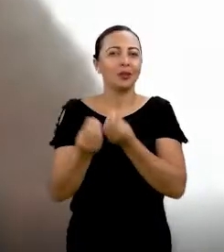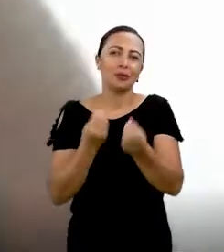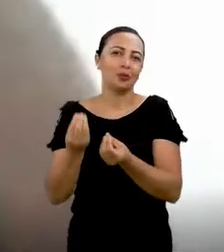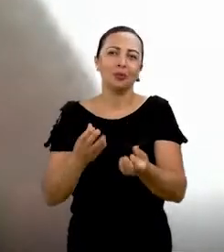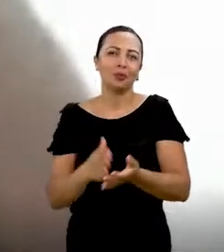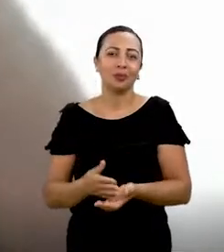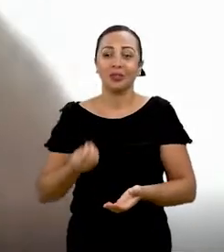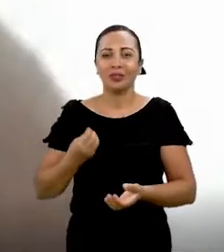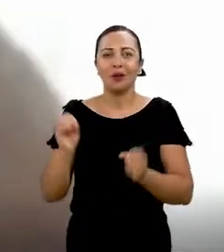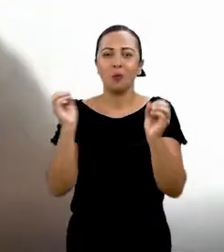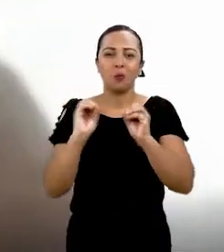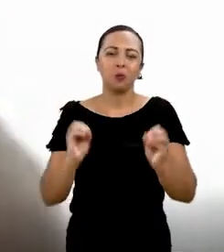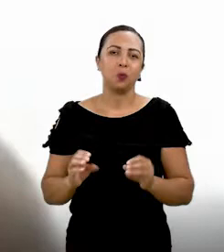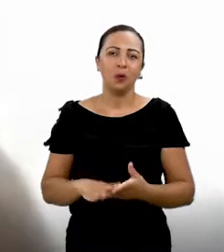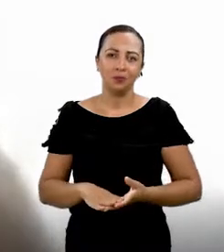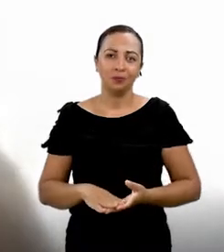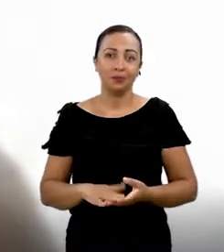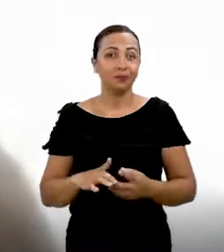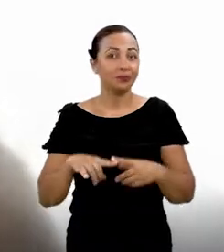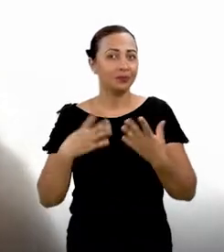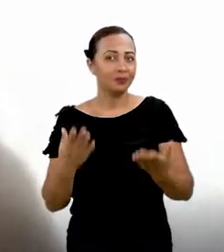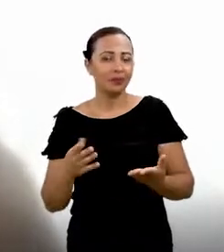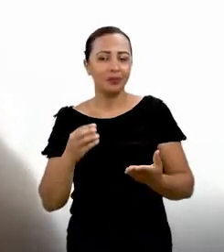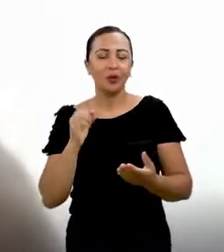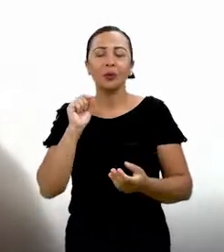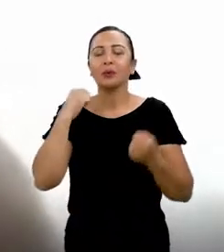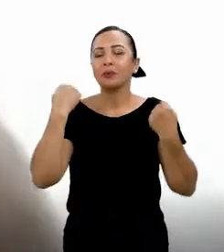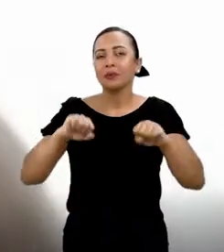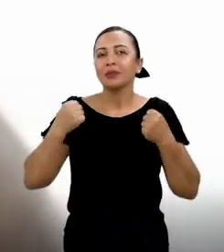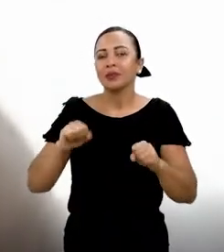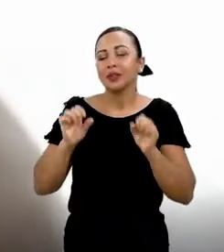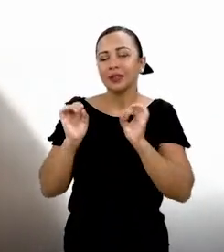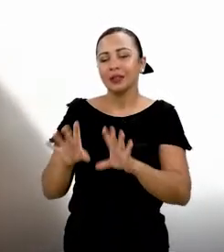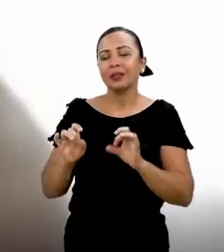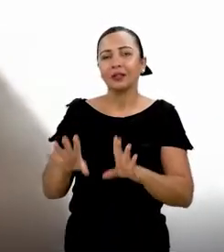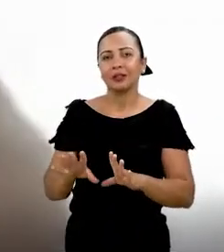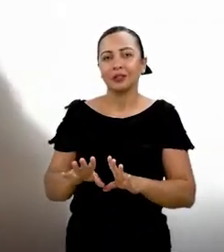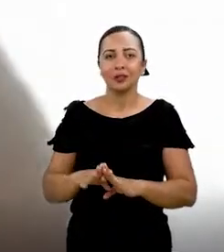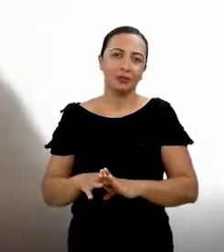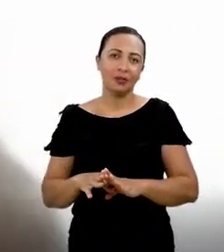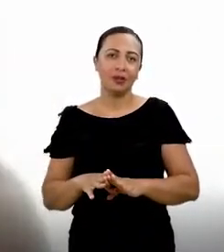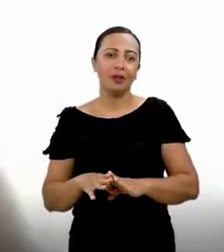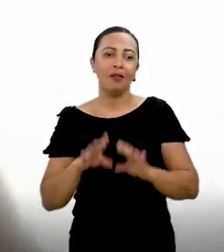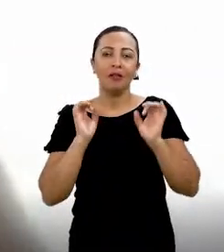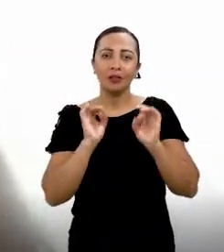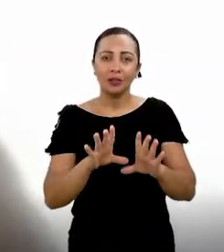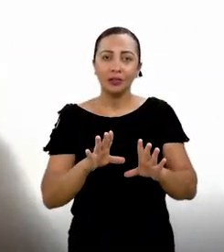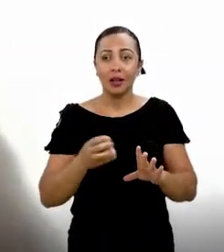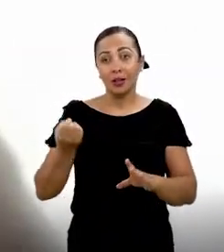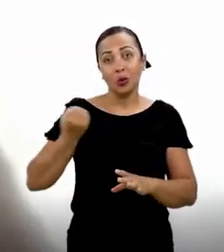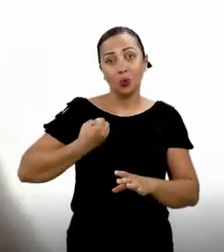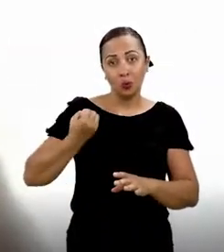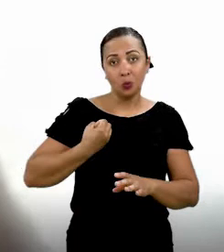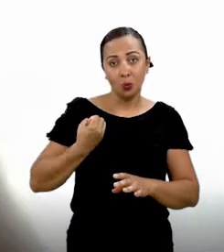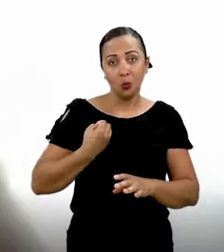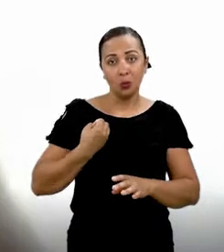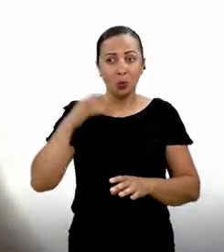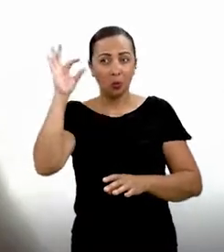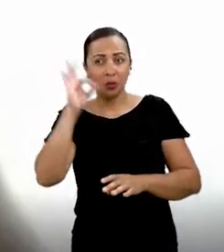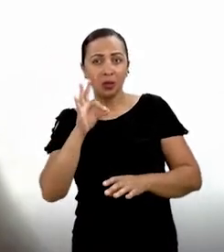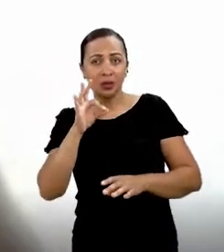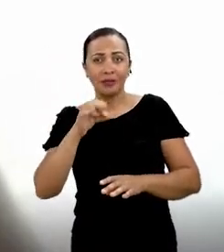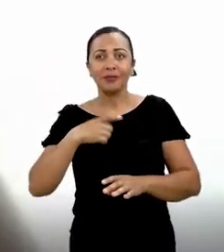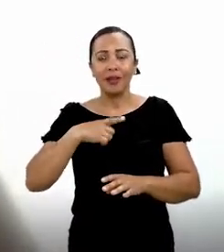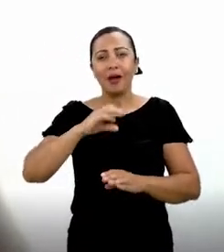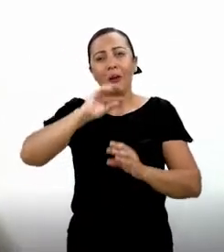estarem zerados. Então, o que a gente precisa deixar? Que a taxa seja baixa.